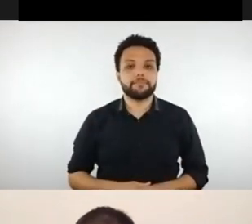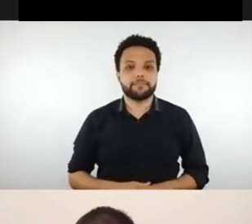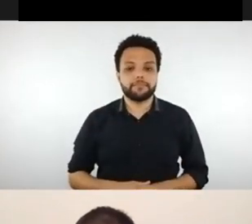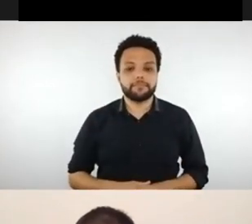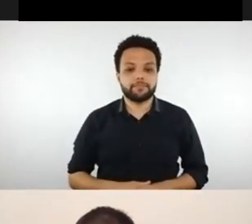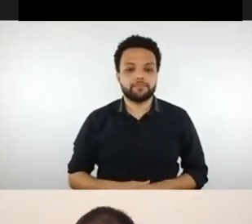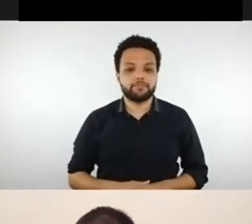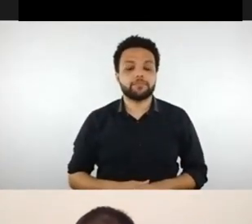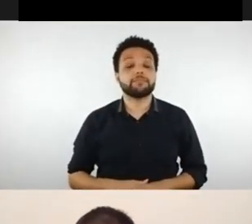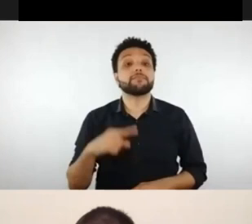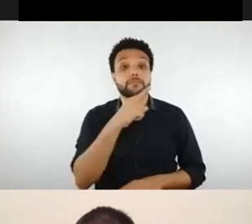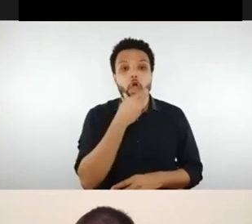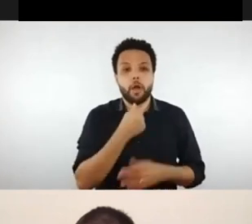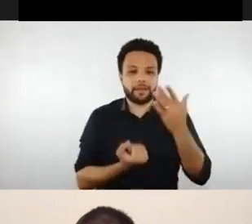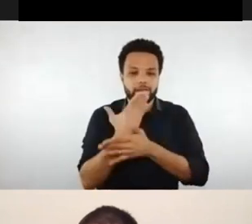power, ele fala muito